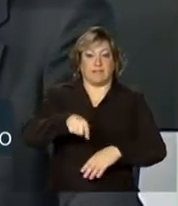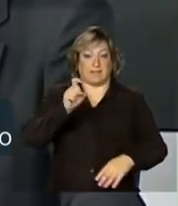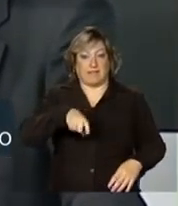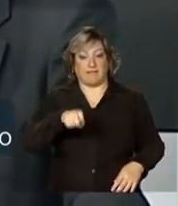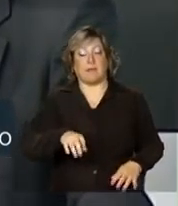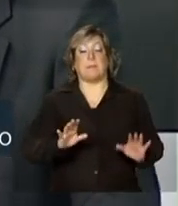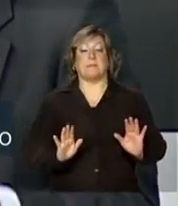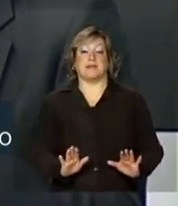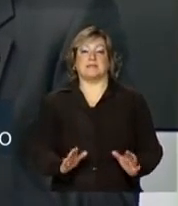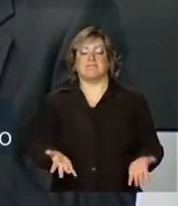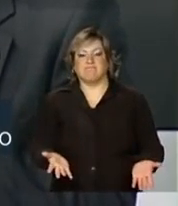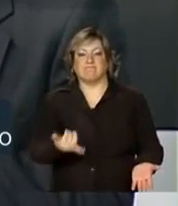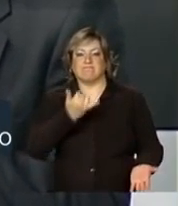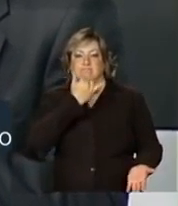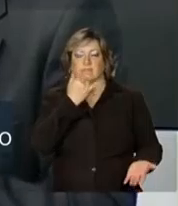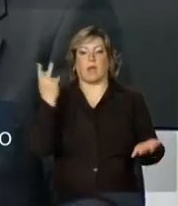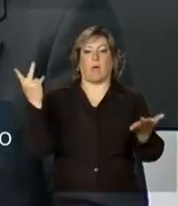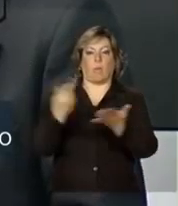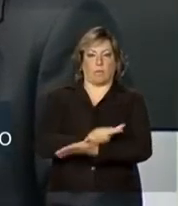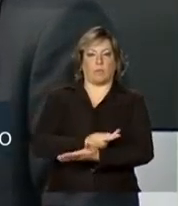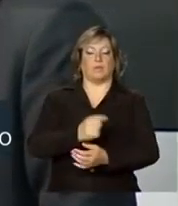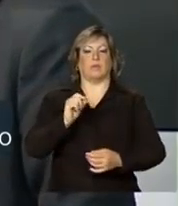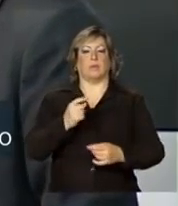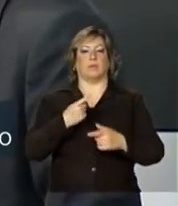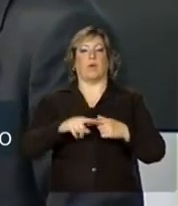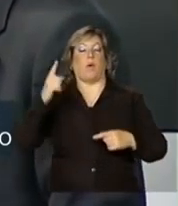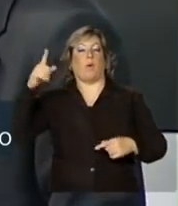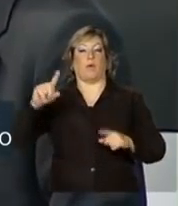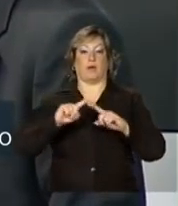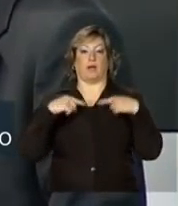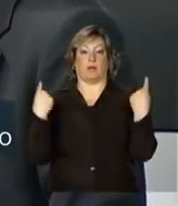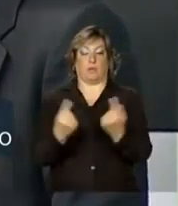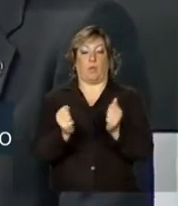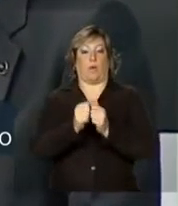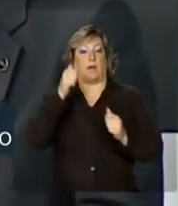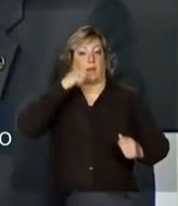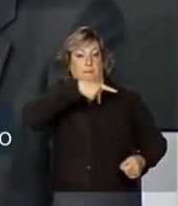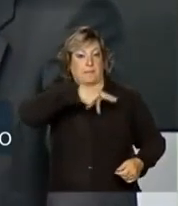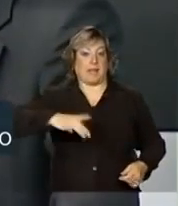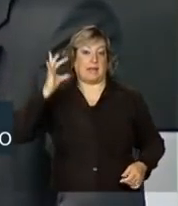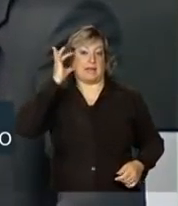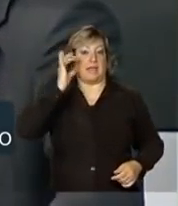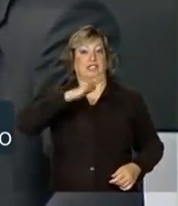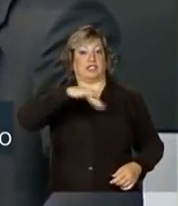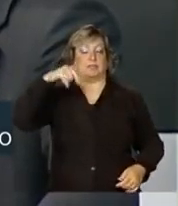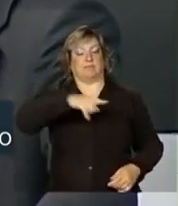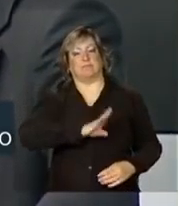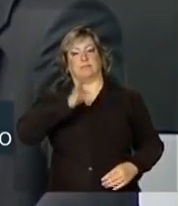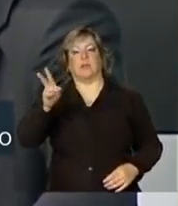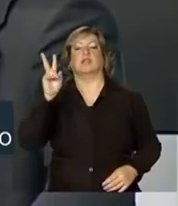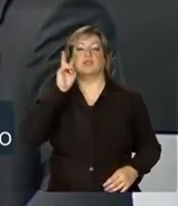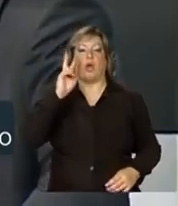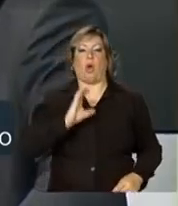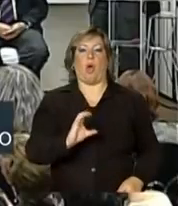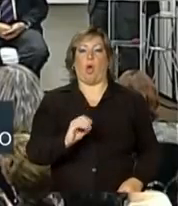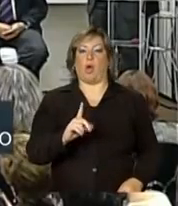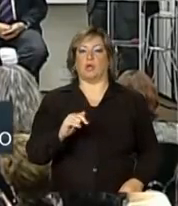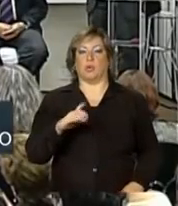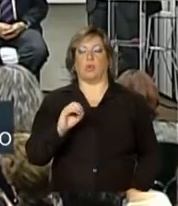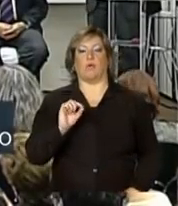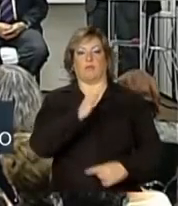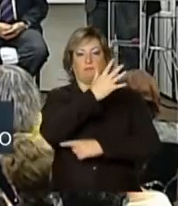infelizmente, de última hora, ele teve que comparecer numa reunião com a presidenta em relação ao nosso Código Florestal, que é